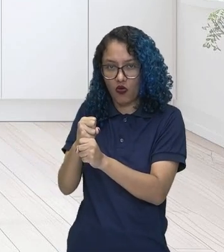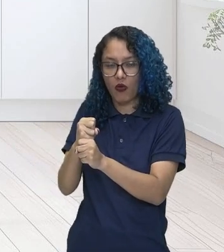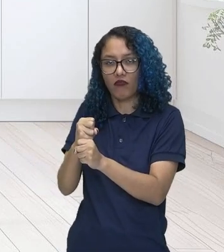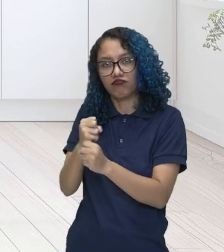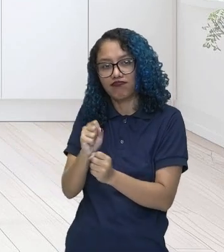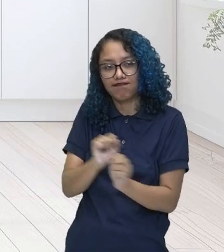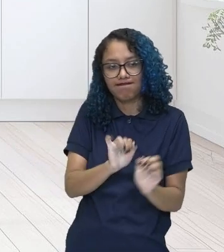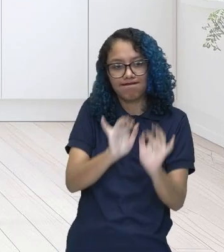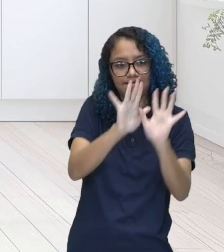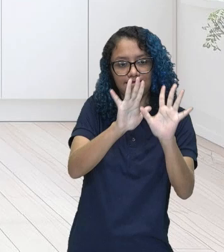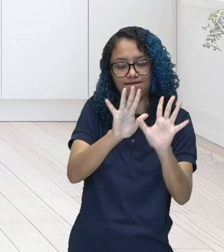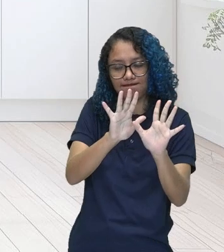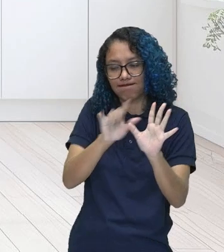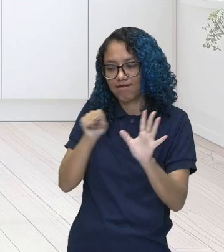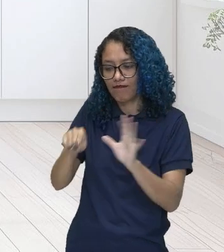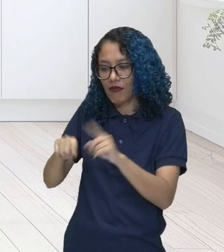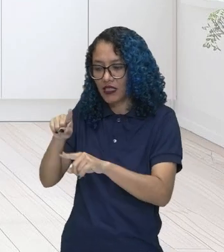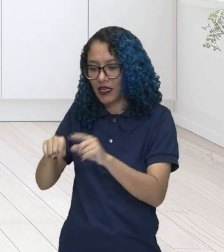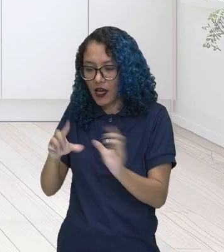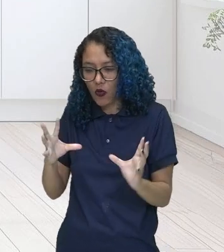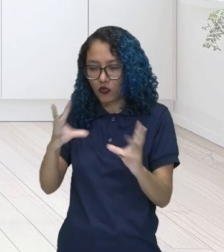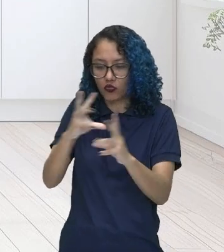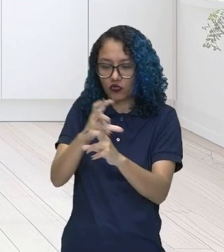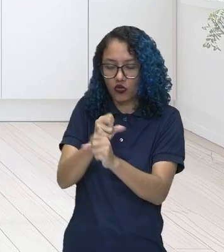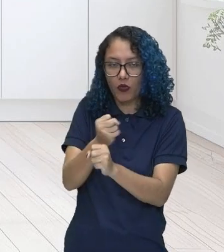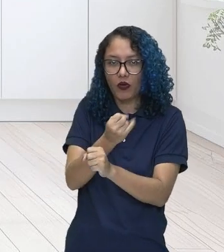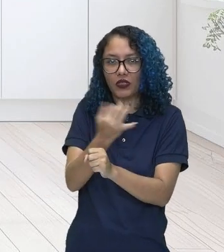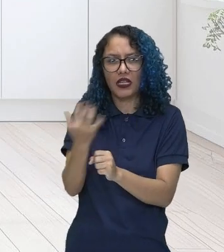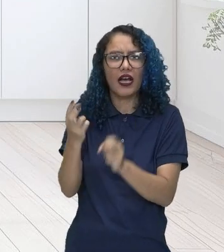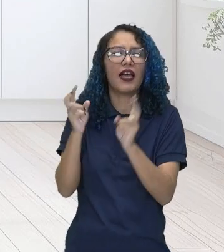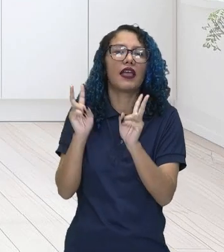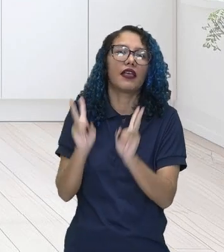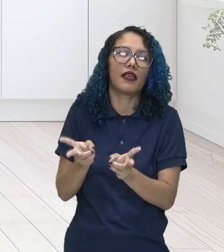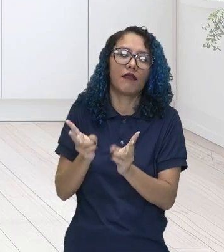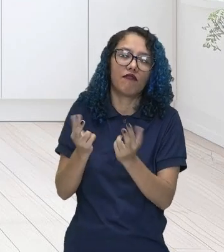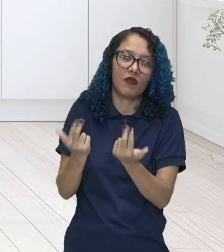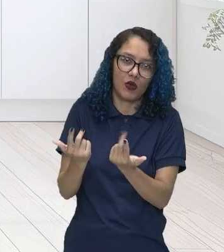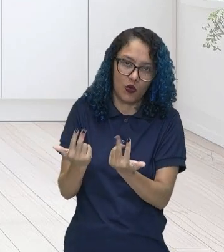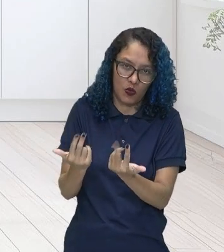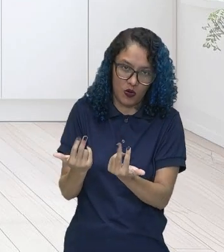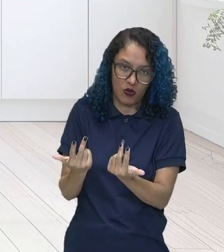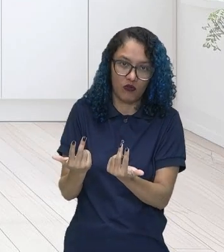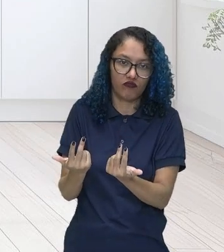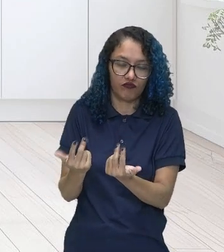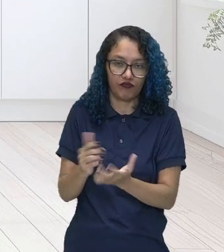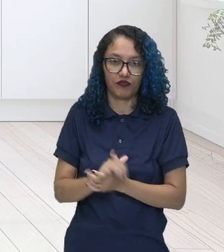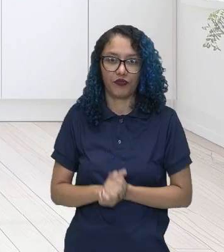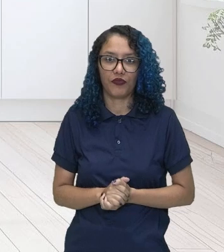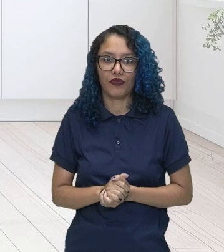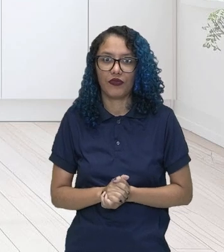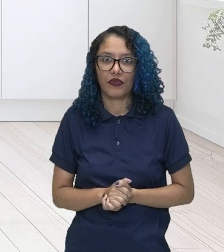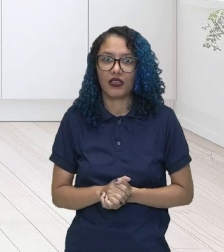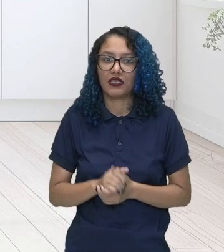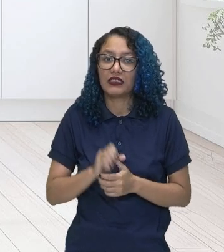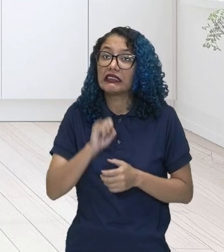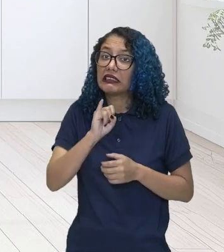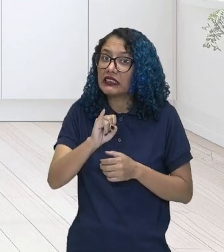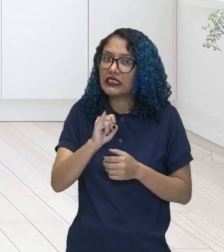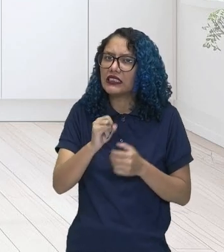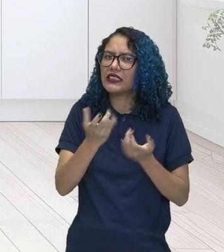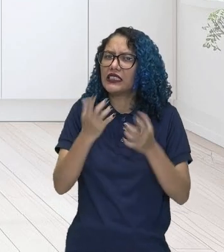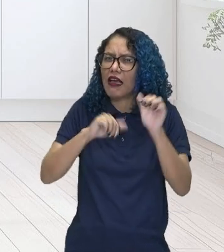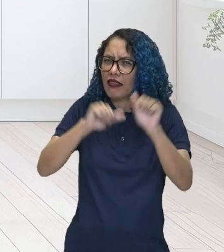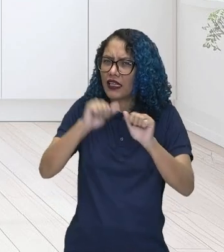liberadas, é a mesma. E que é a massa do produto final. Se consideramos todo o sistema, tem que